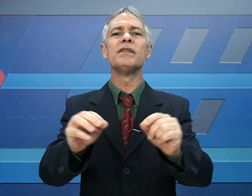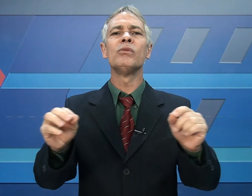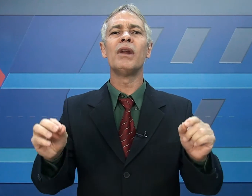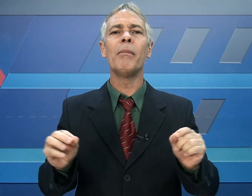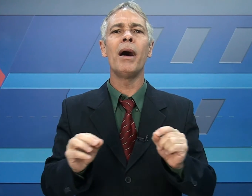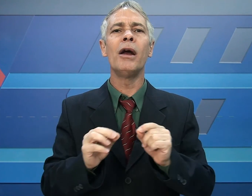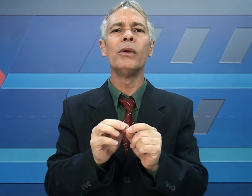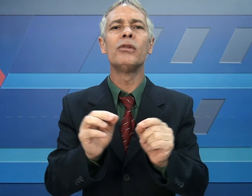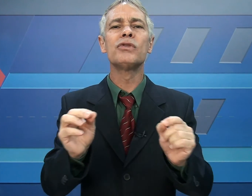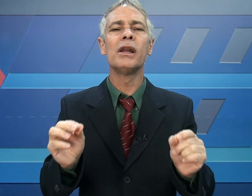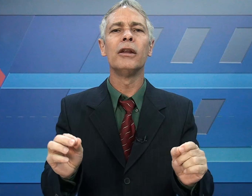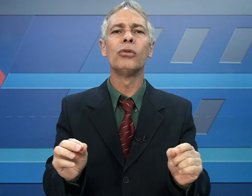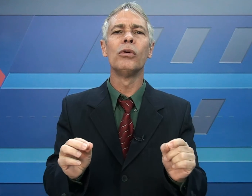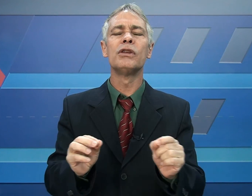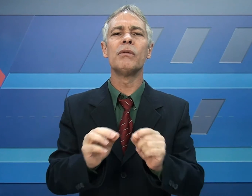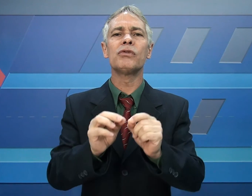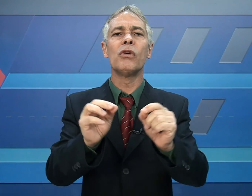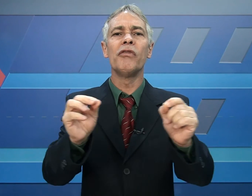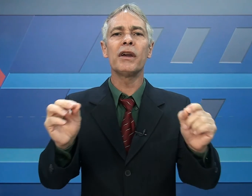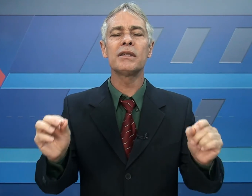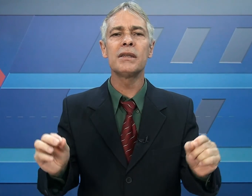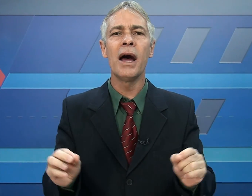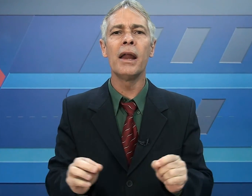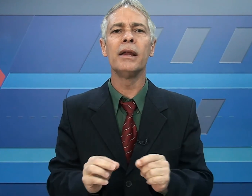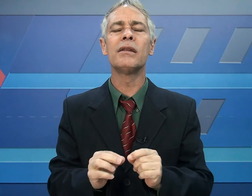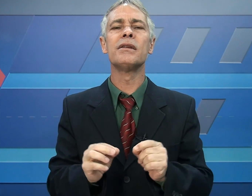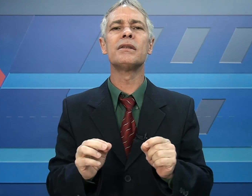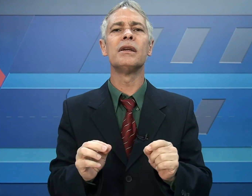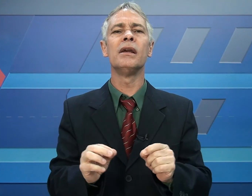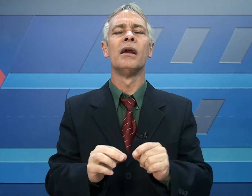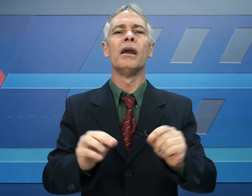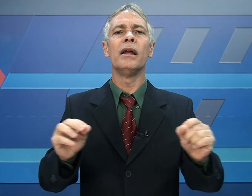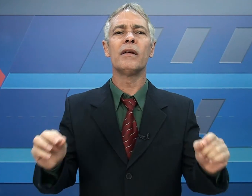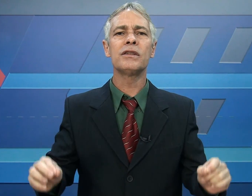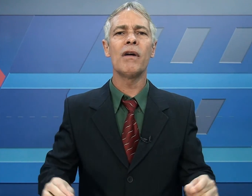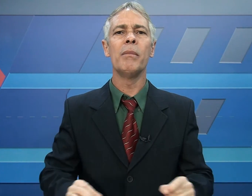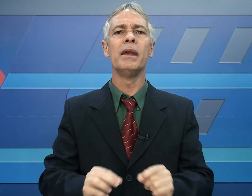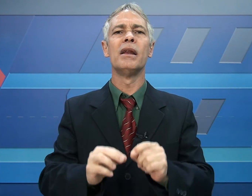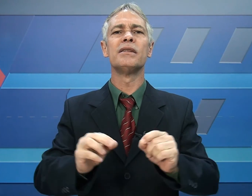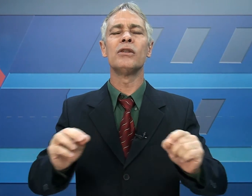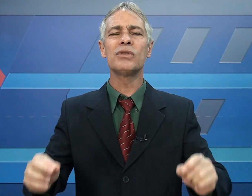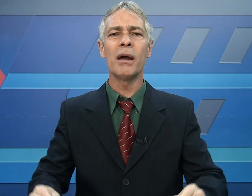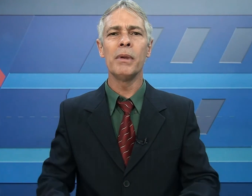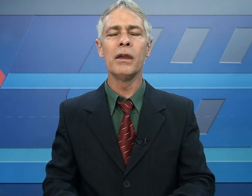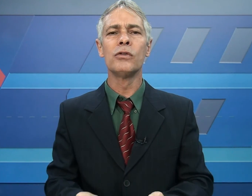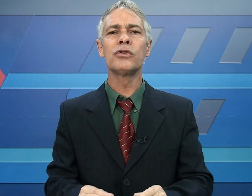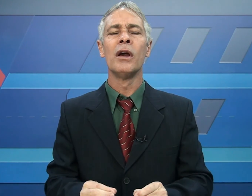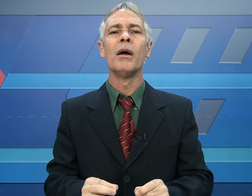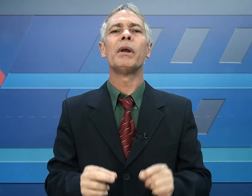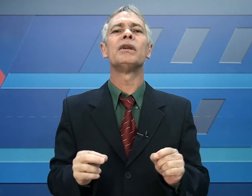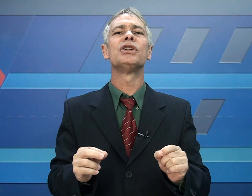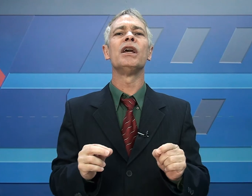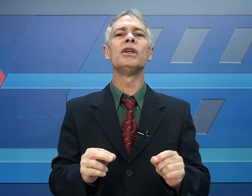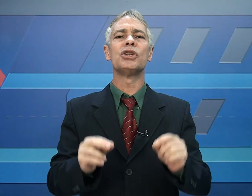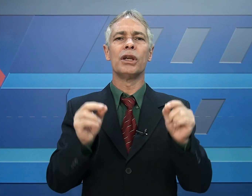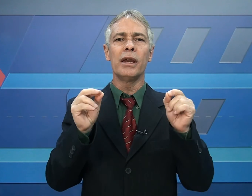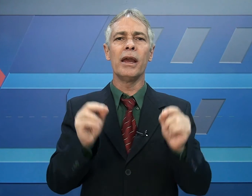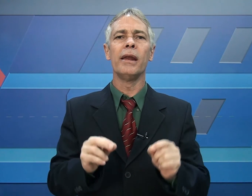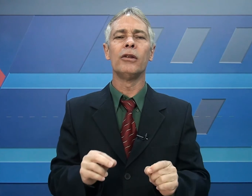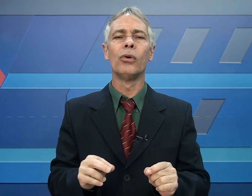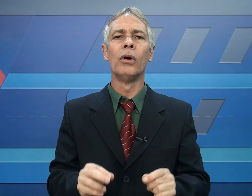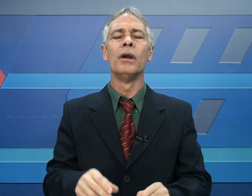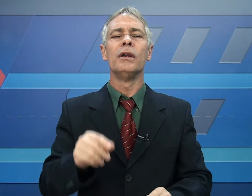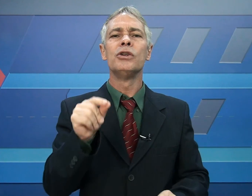Vamos fazer um trabalho entre os eleitores, vamos conversar entre si, entre as famílias, entre os amigos, para a gente